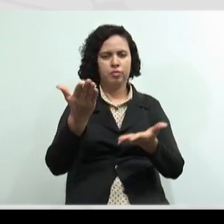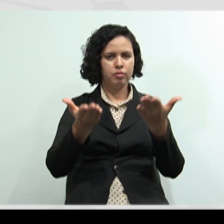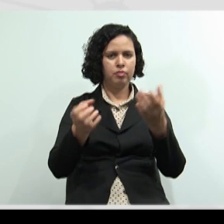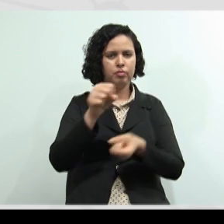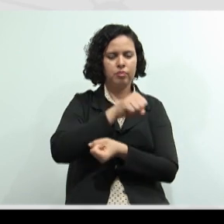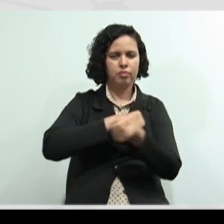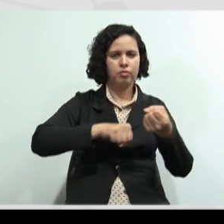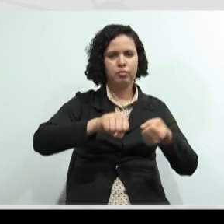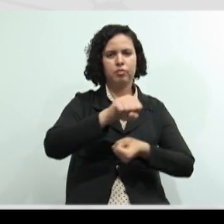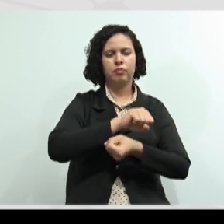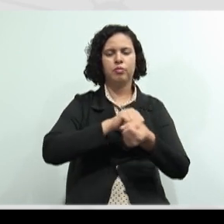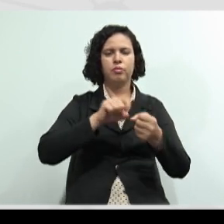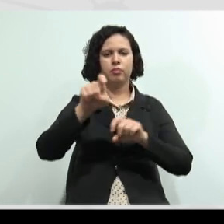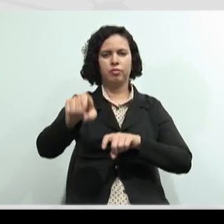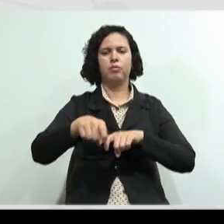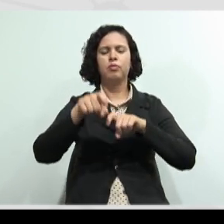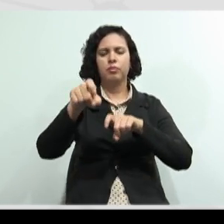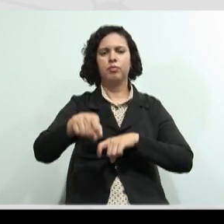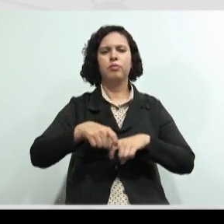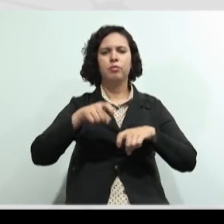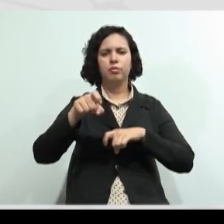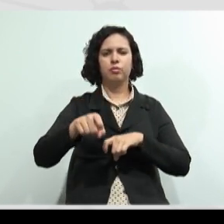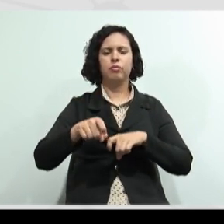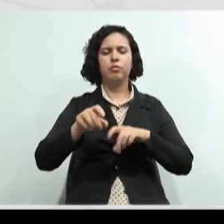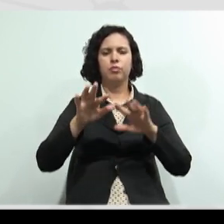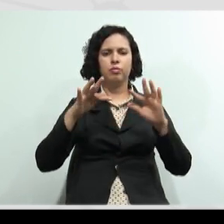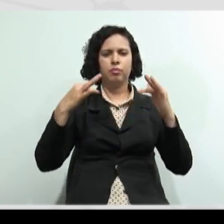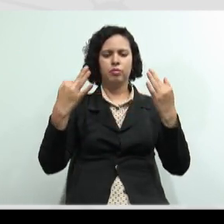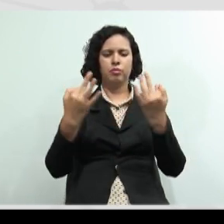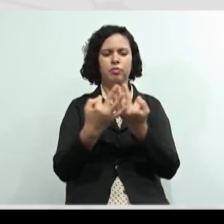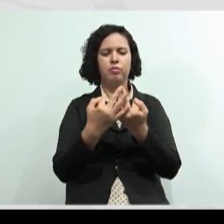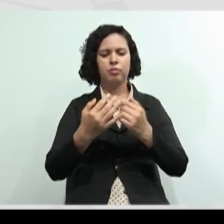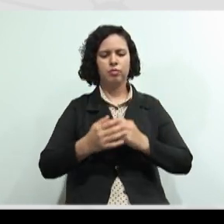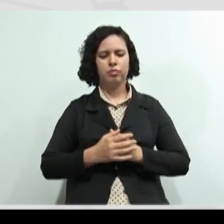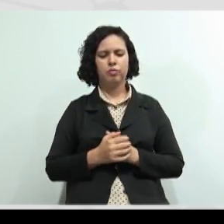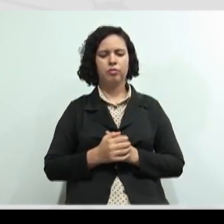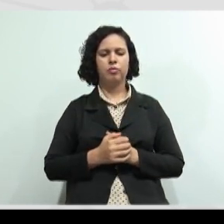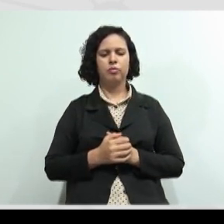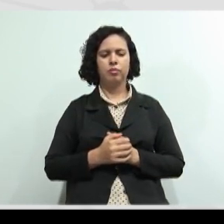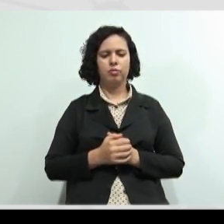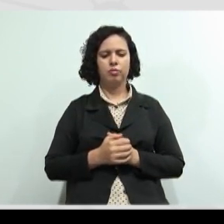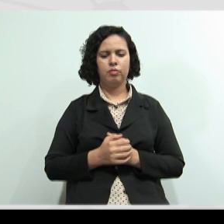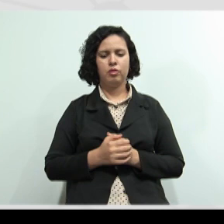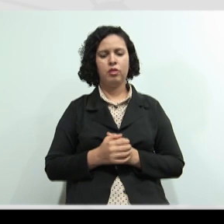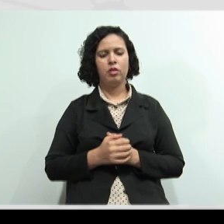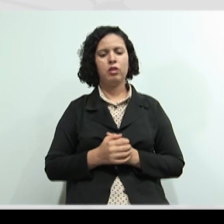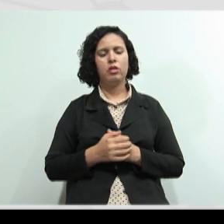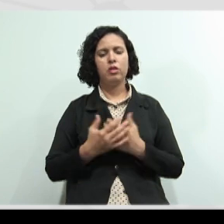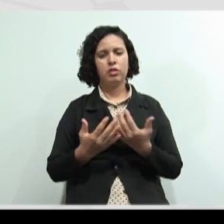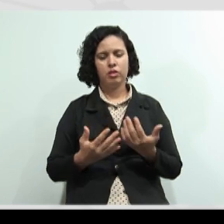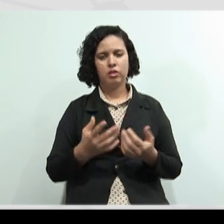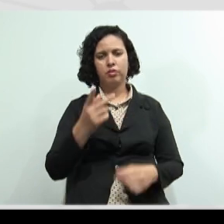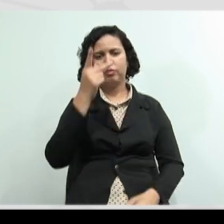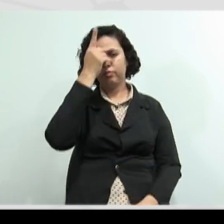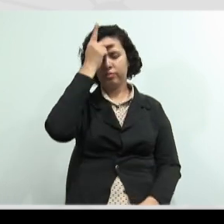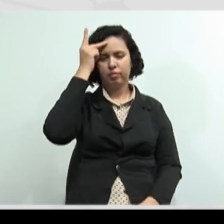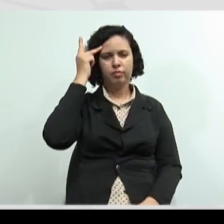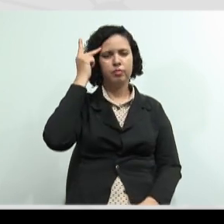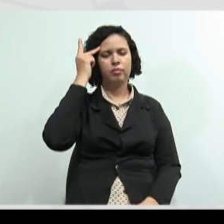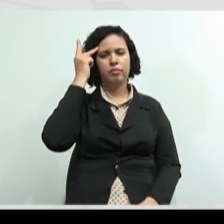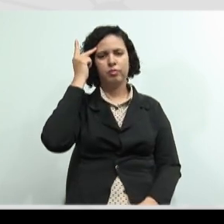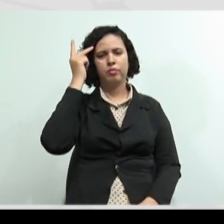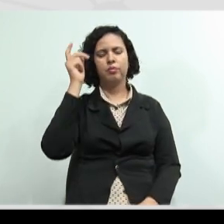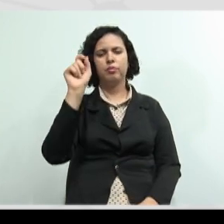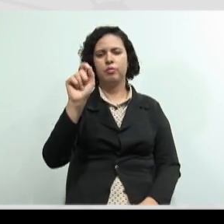agricultura familiar. Por meio dele, agricultores familiares podem acessar várias linhas de